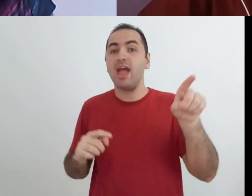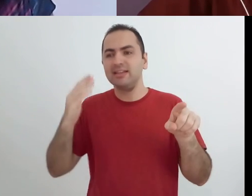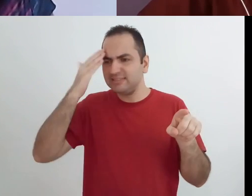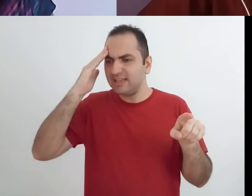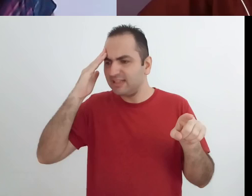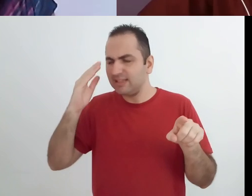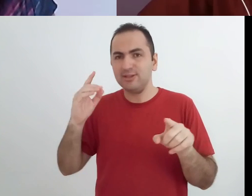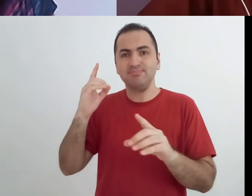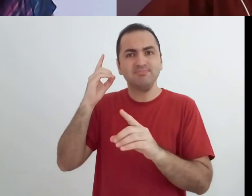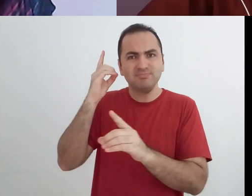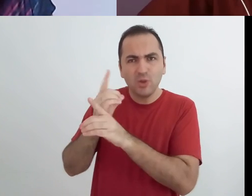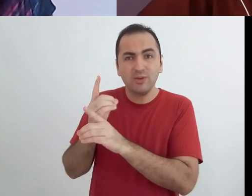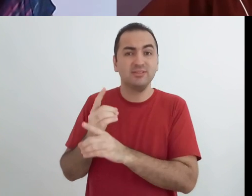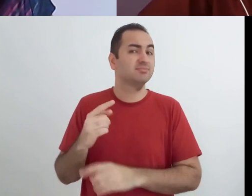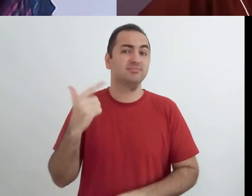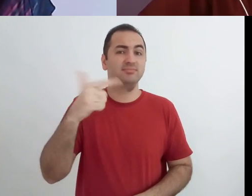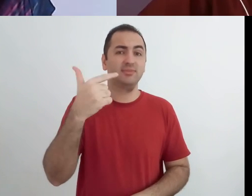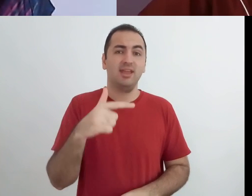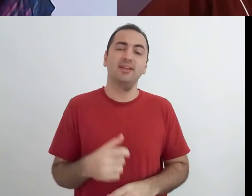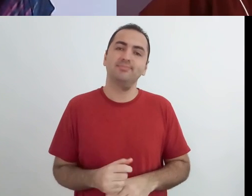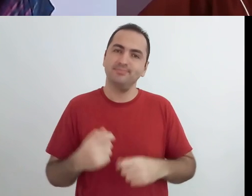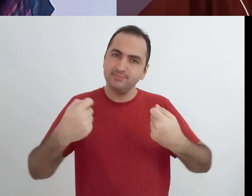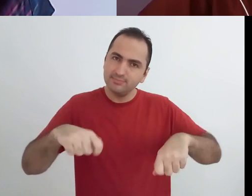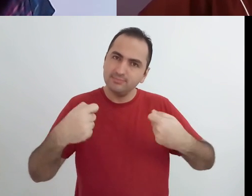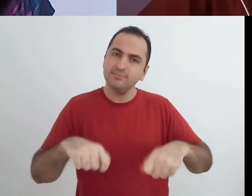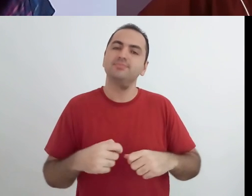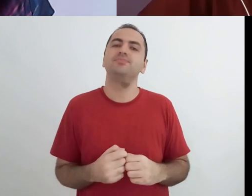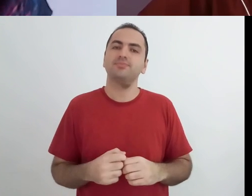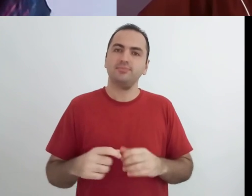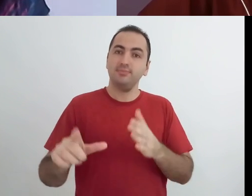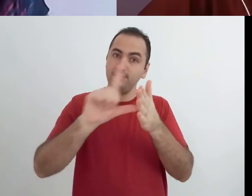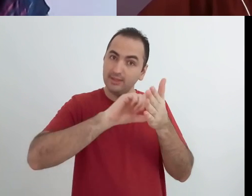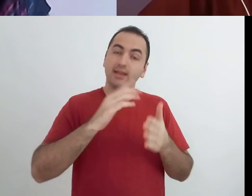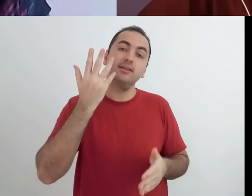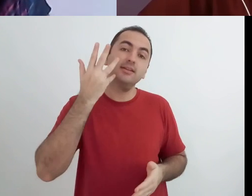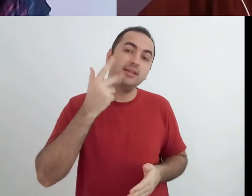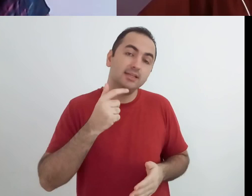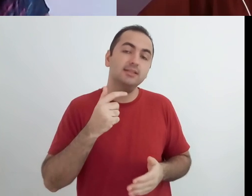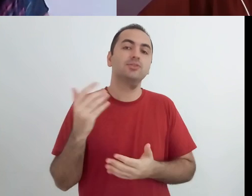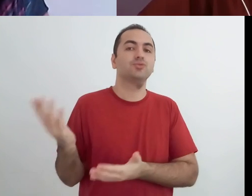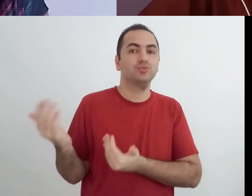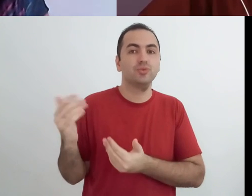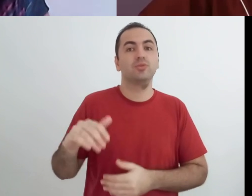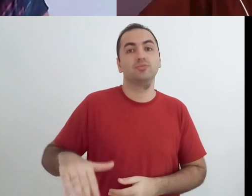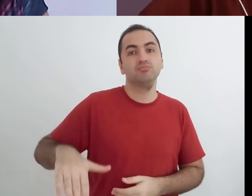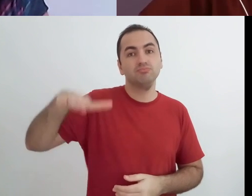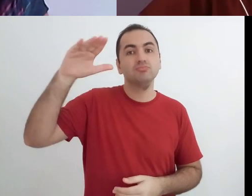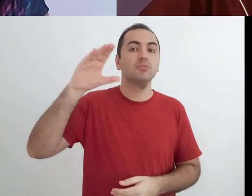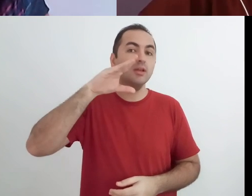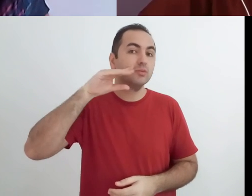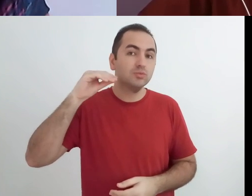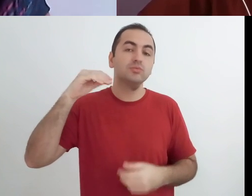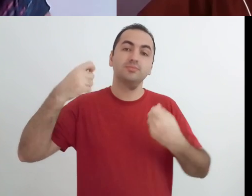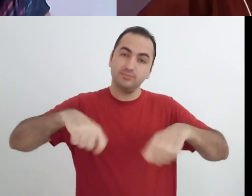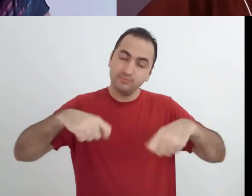antes. Então, a necessidade de comunicação desde a infância até na adolescência, na vida adulta, a gente precisa